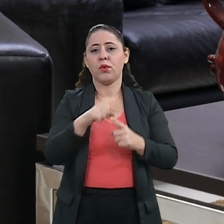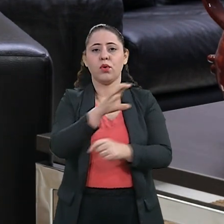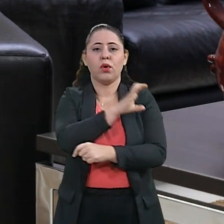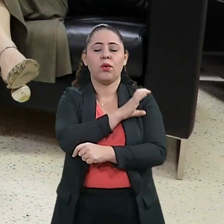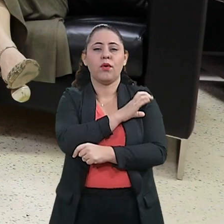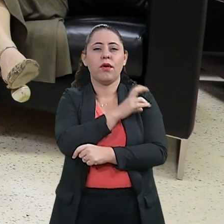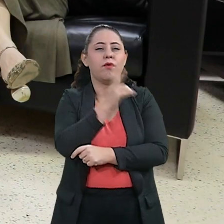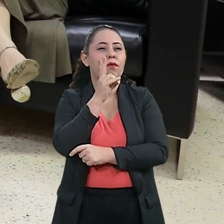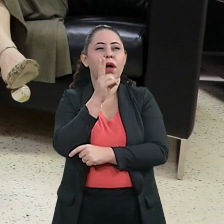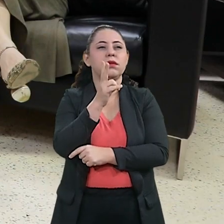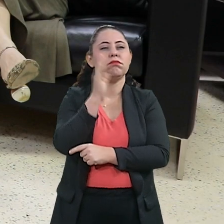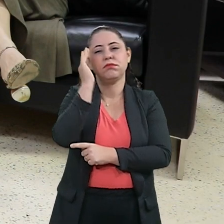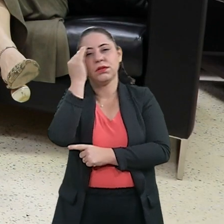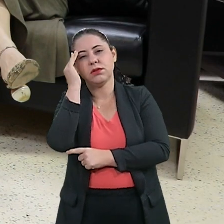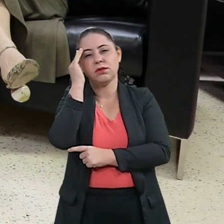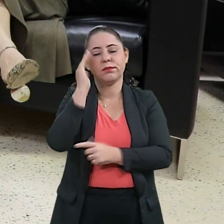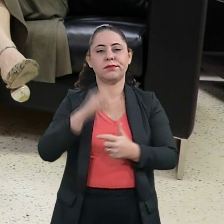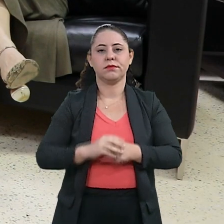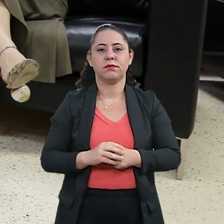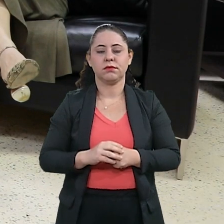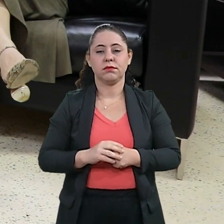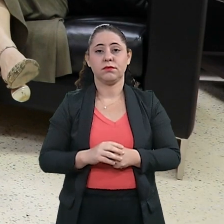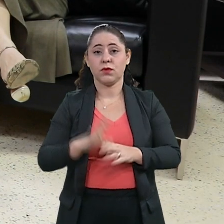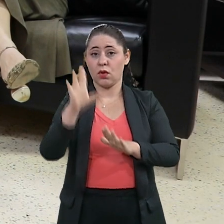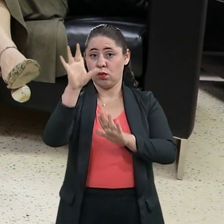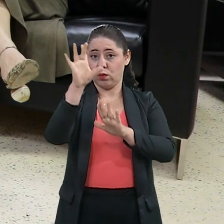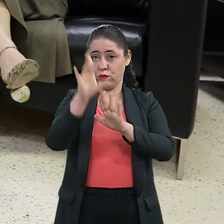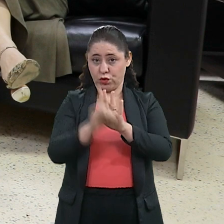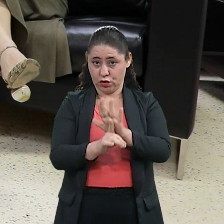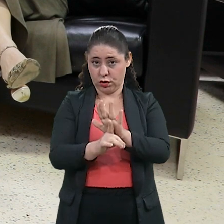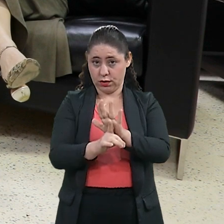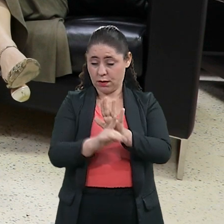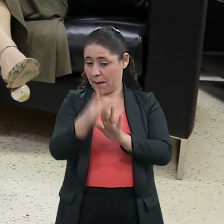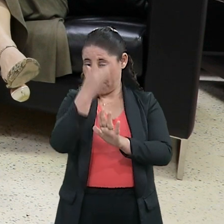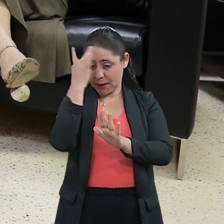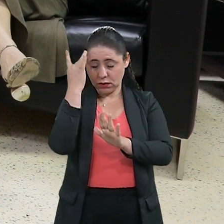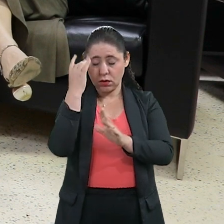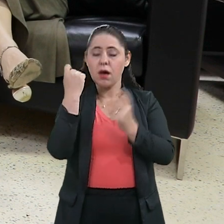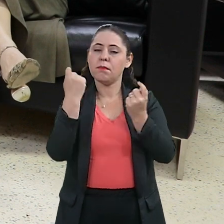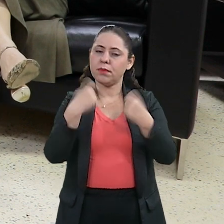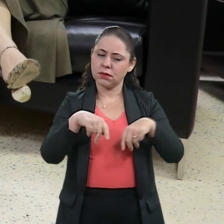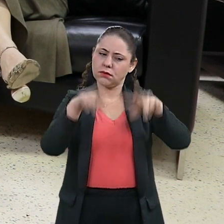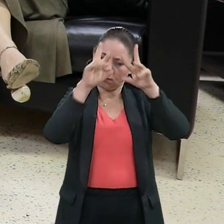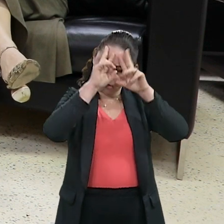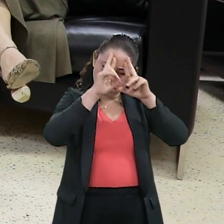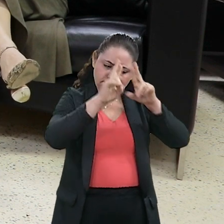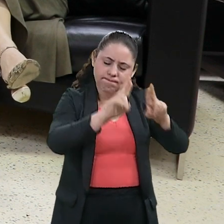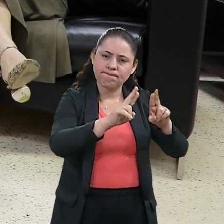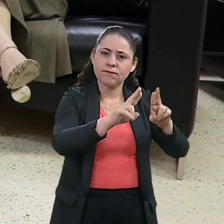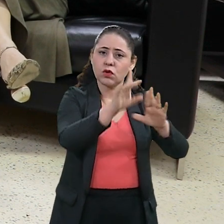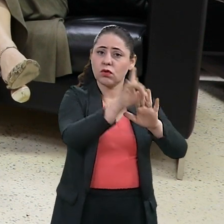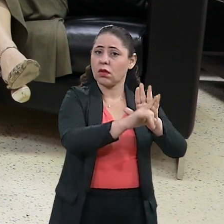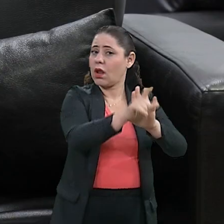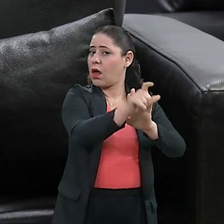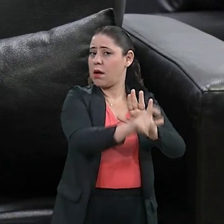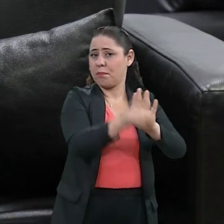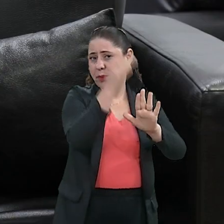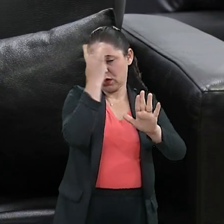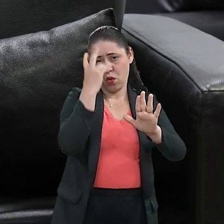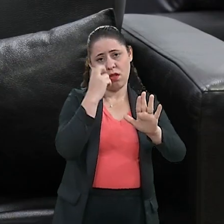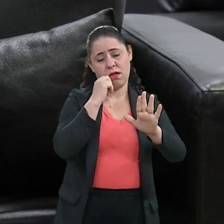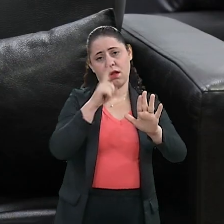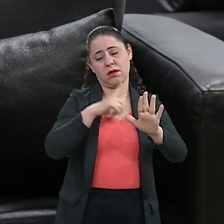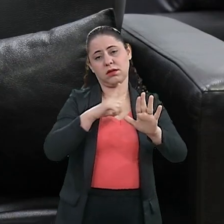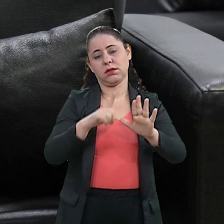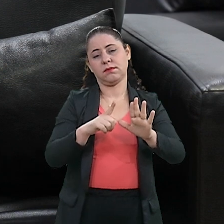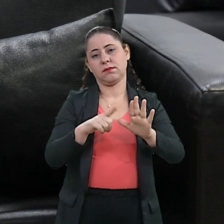adotadas? Como que a coordenadoria vê isso? Esse direito do indivíduo, ele precisa ser respeitado.